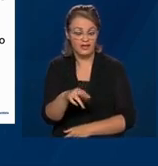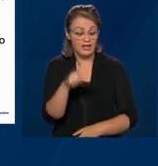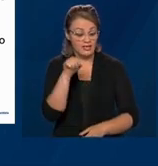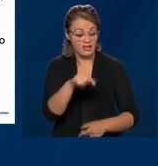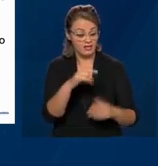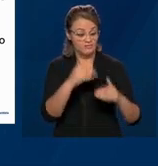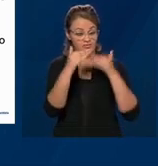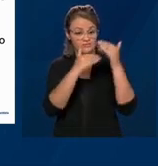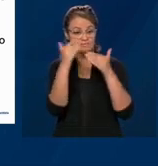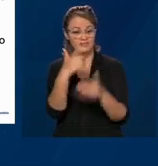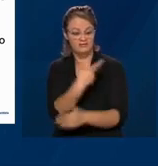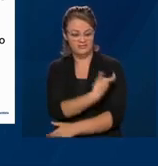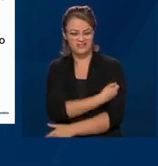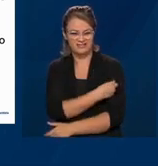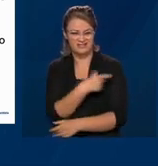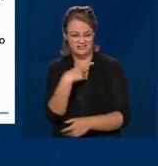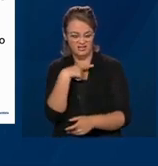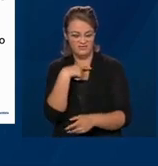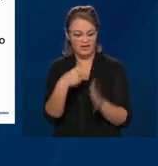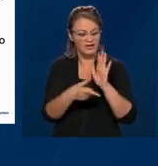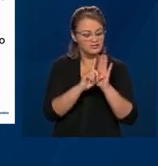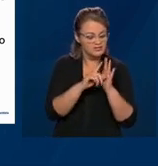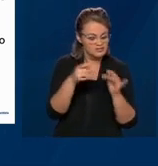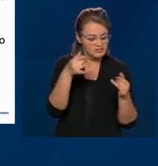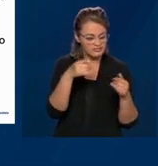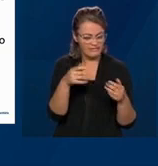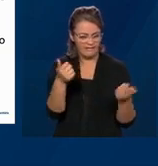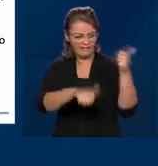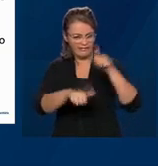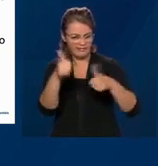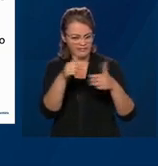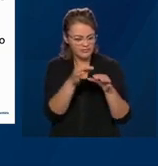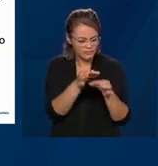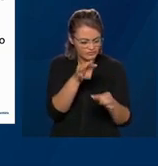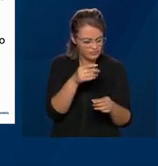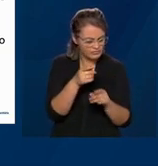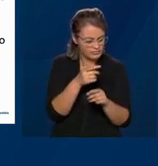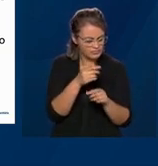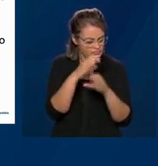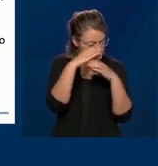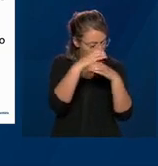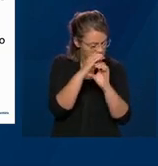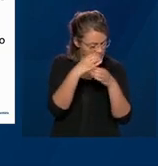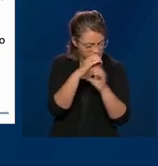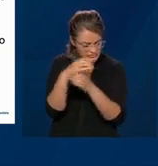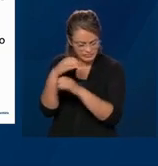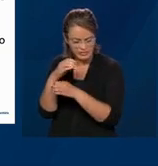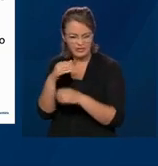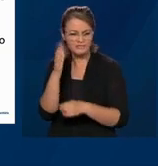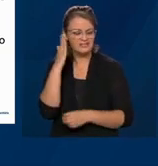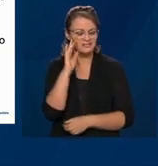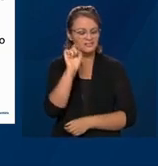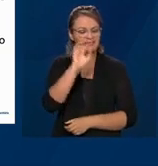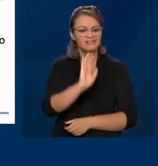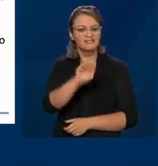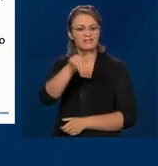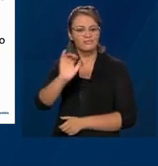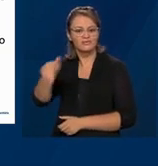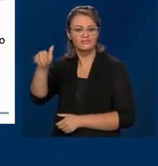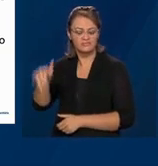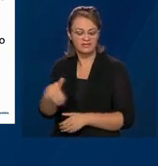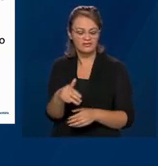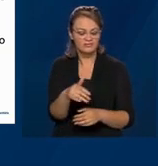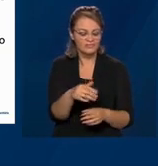que é importante, nessa etapa, identificar qual cepa viral que foi